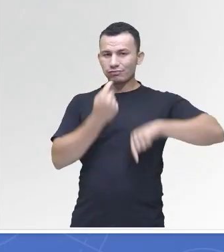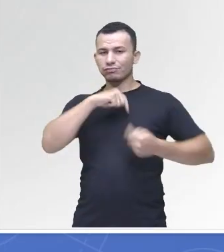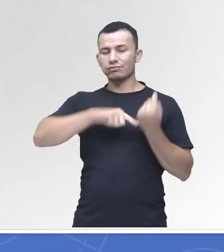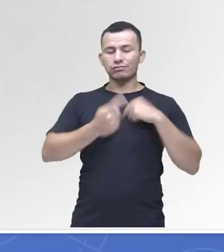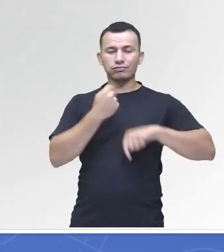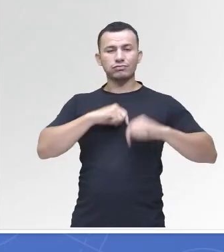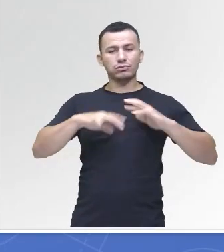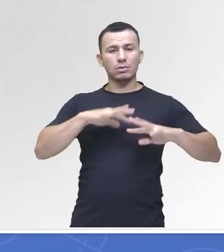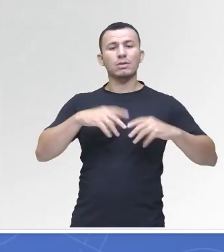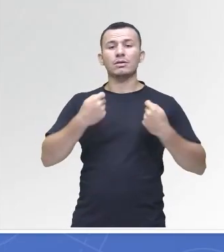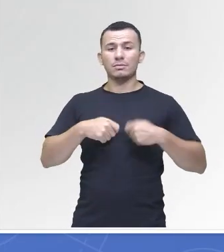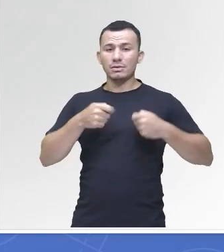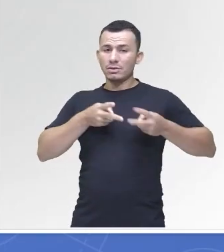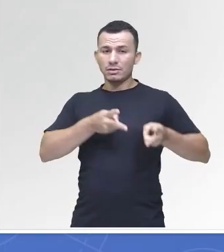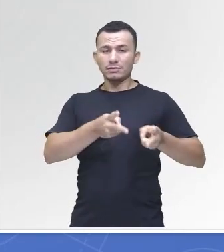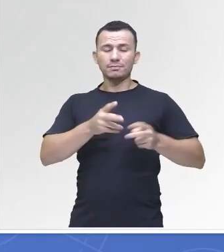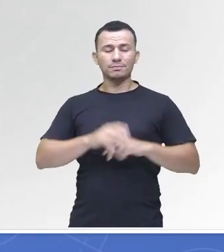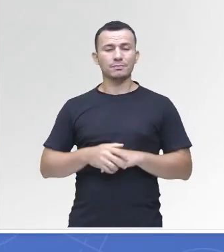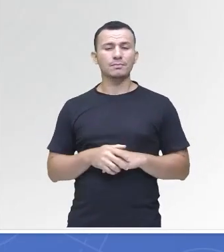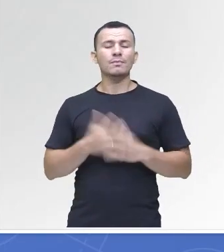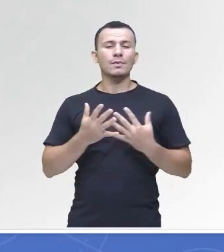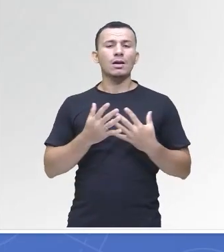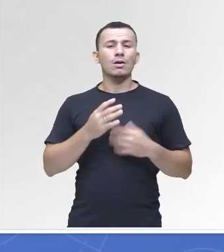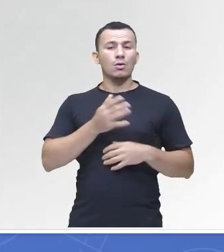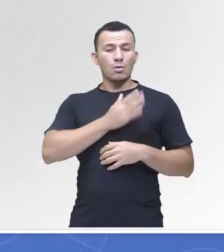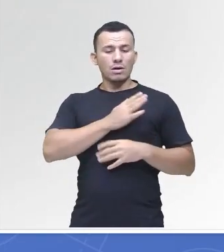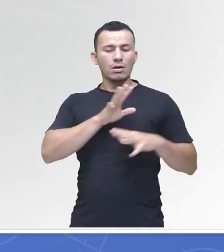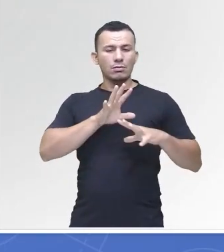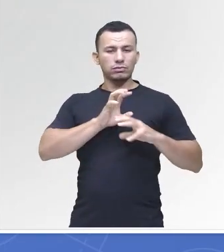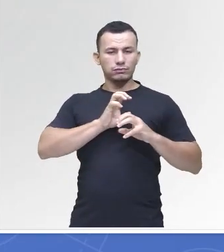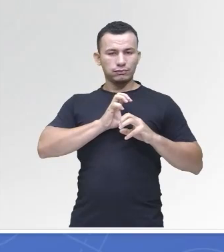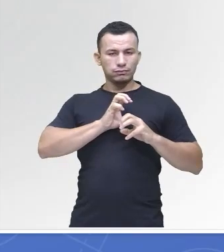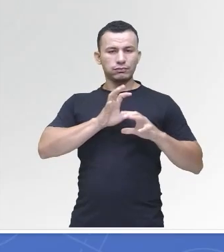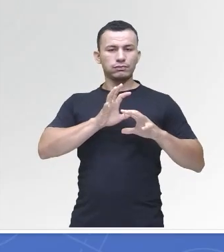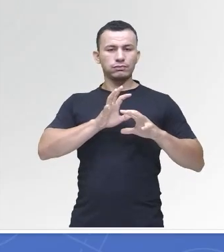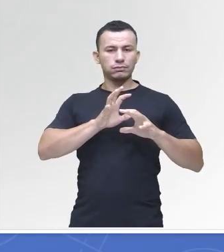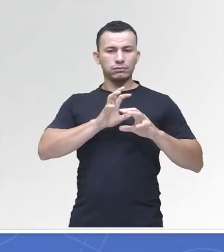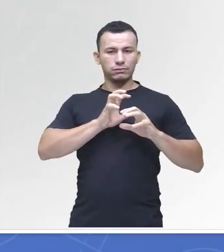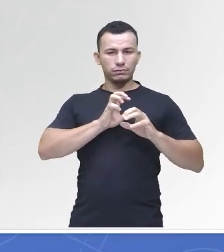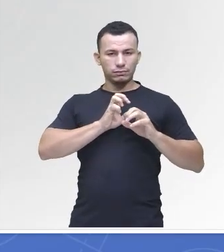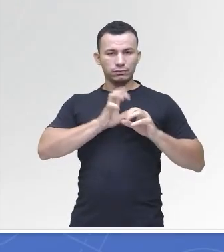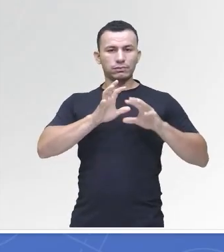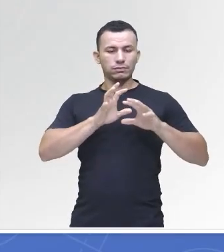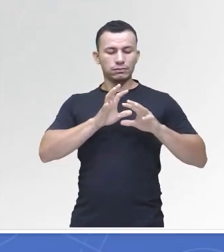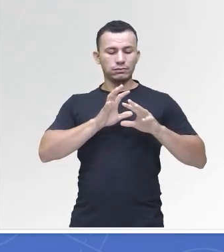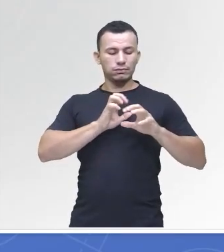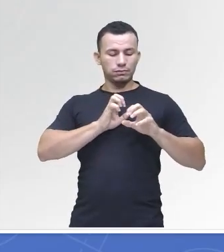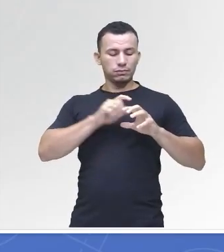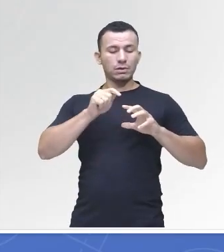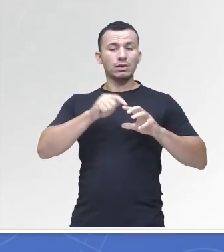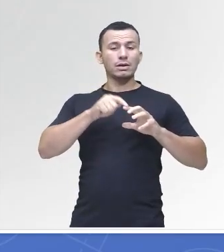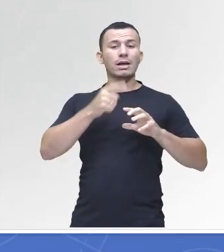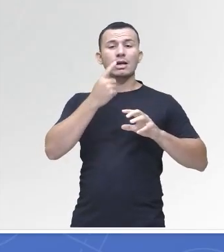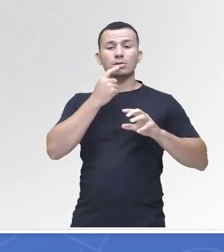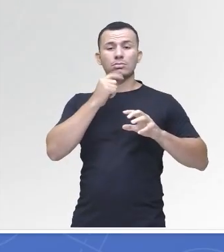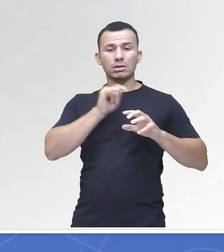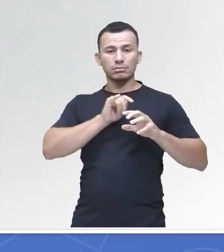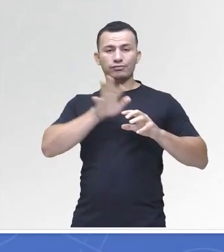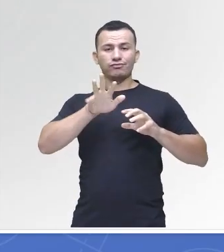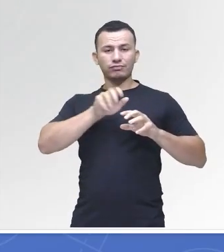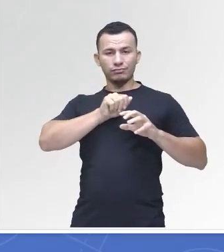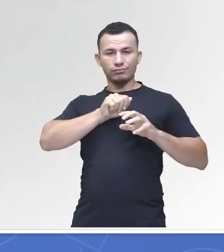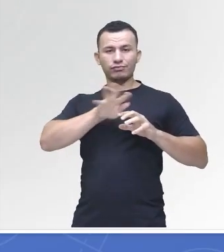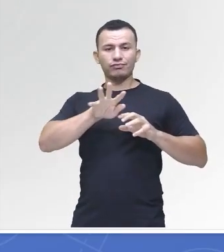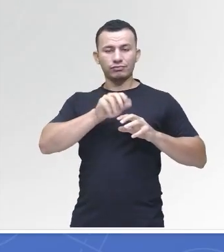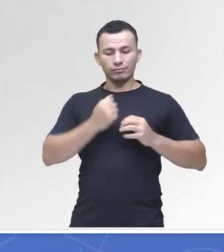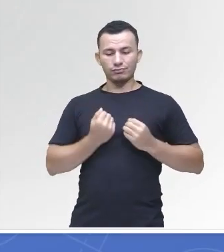esses movimentos. Então, quando ele relaxa e contrai, é justamente a ação desse tecido muscular. Um outro fato importante é o